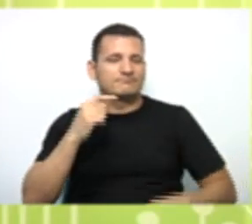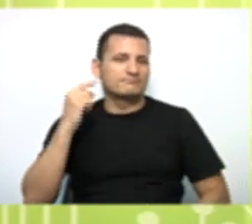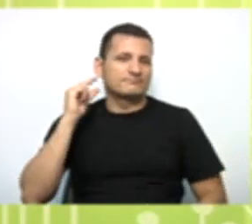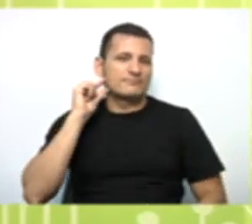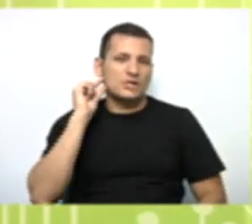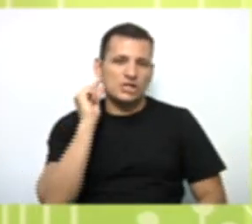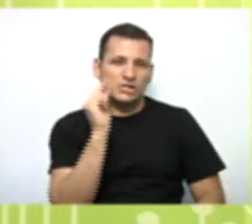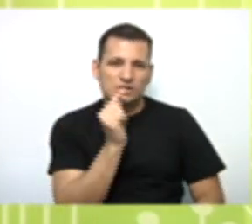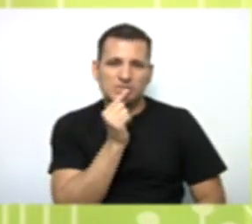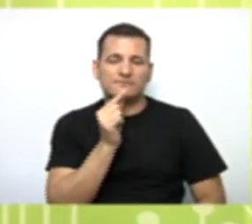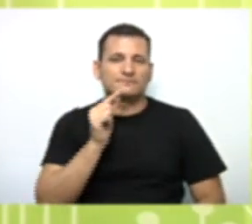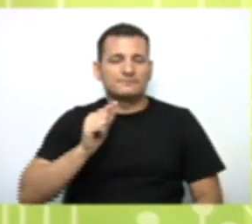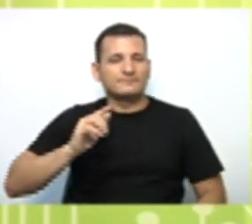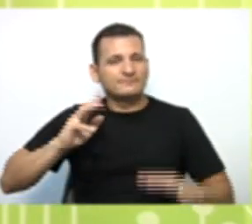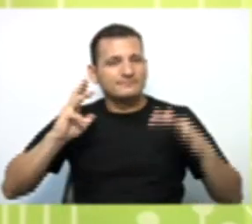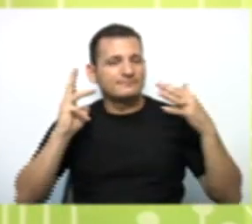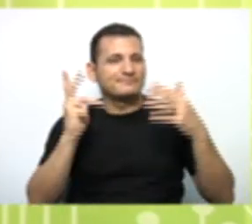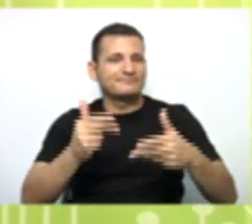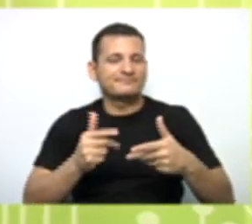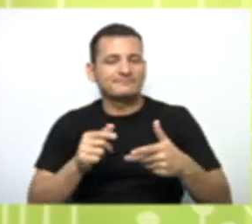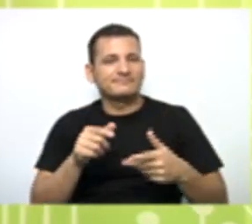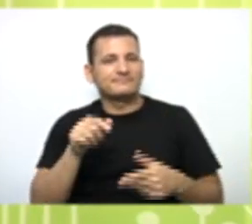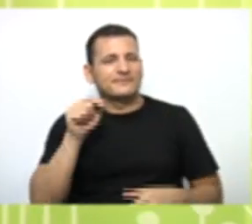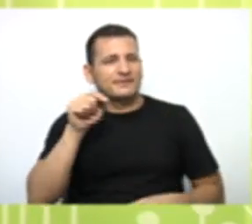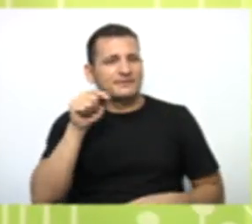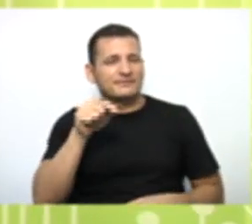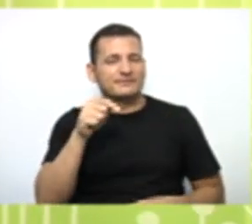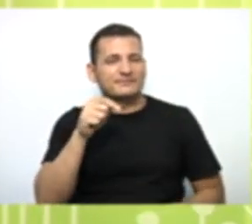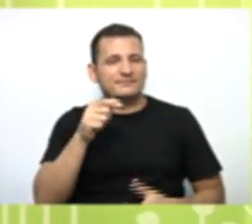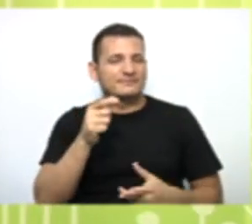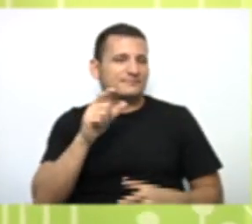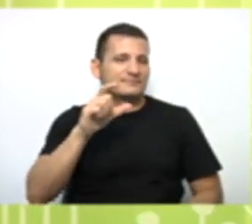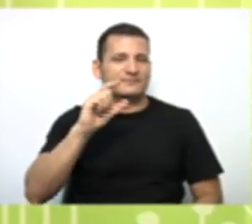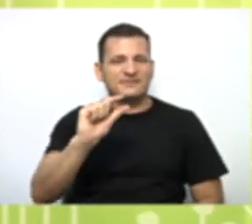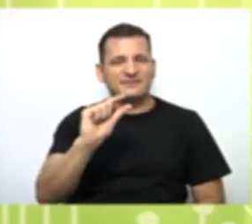microfone, tudo, né? O componente básico, o transistor,